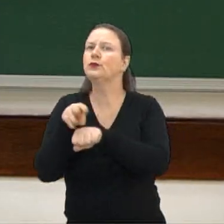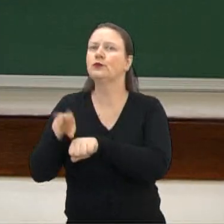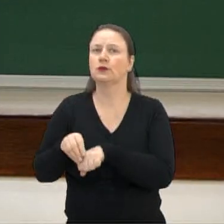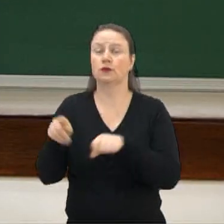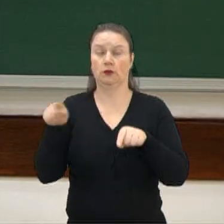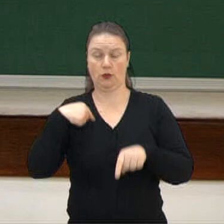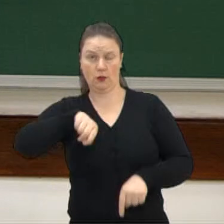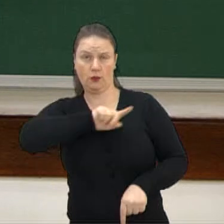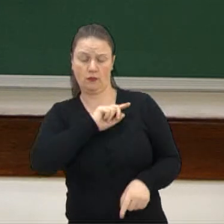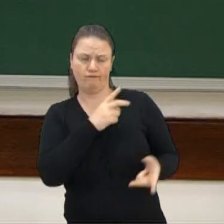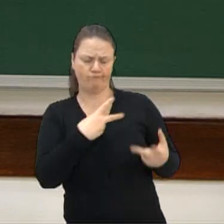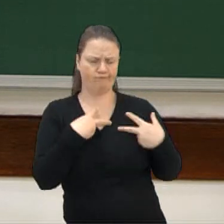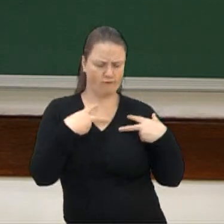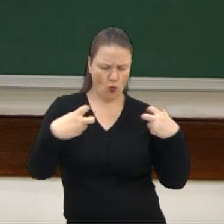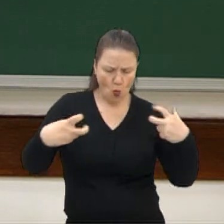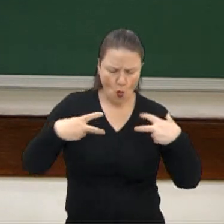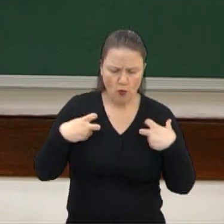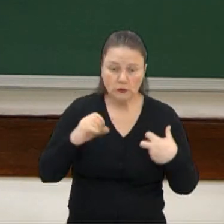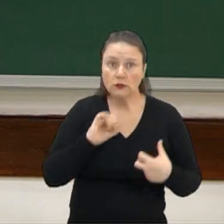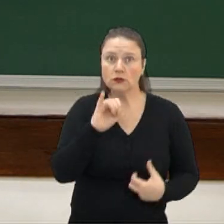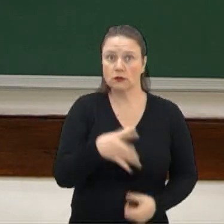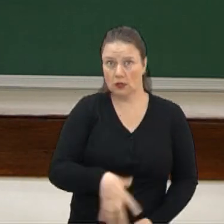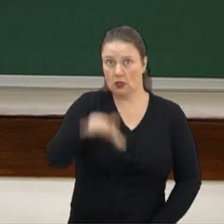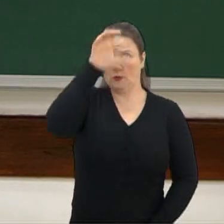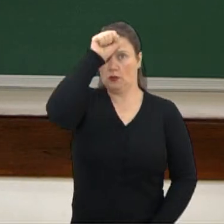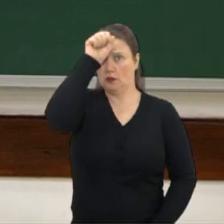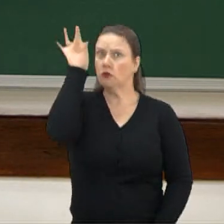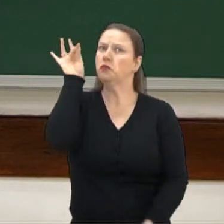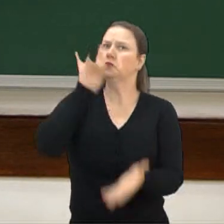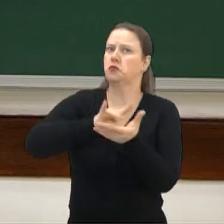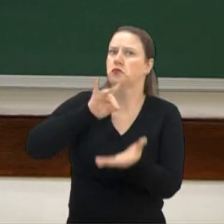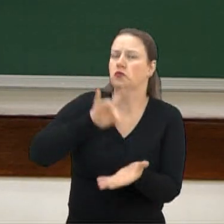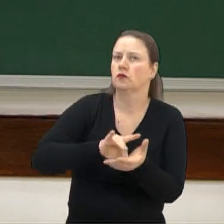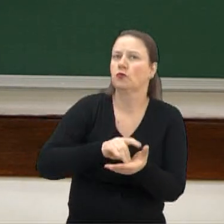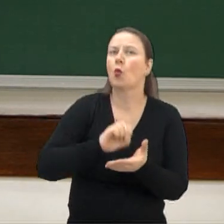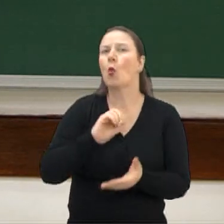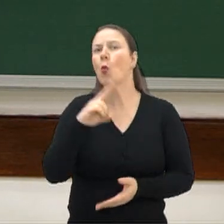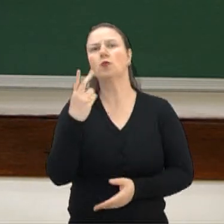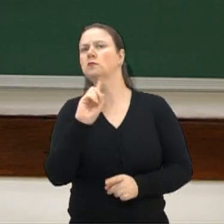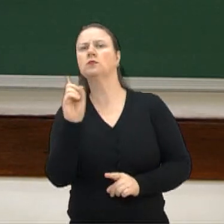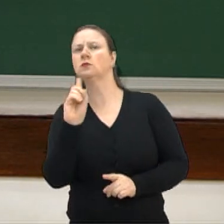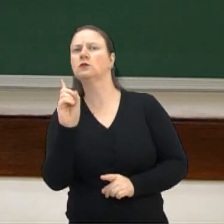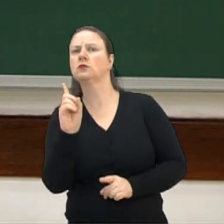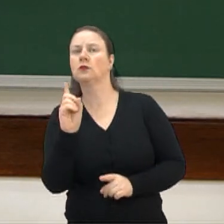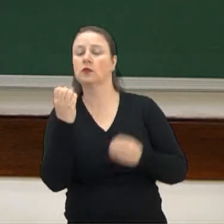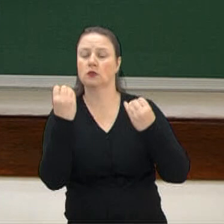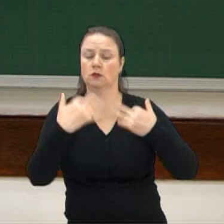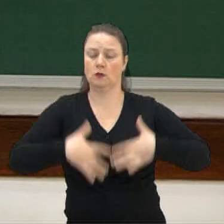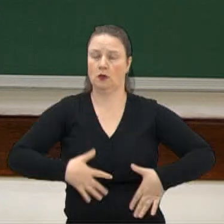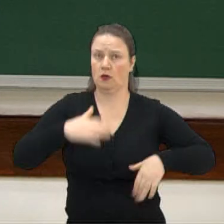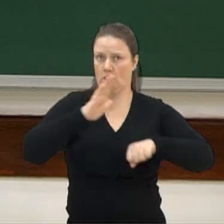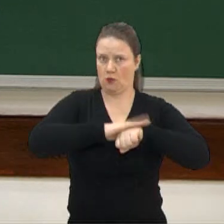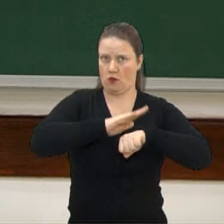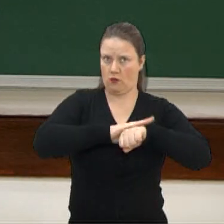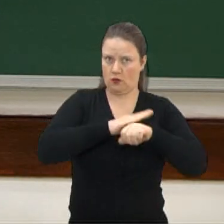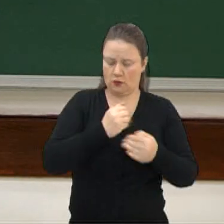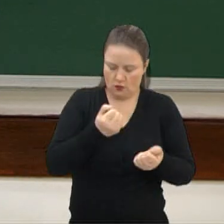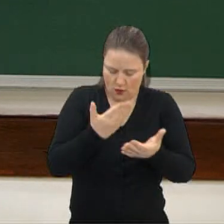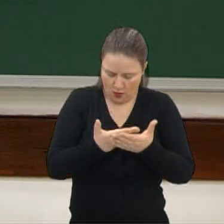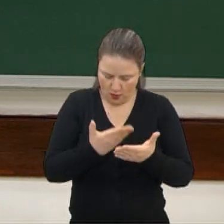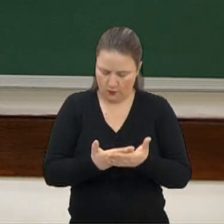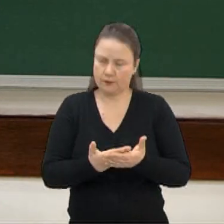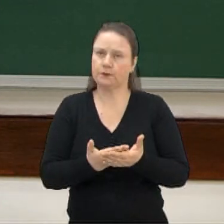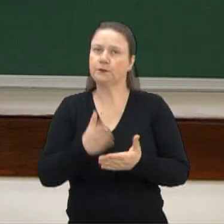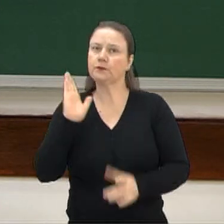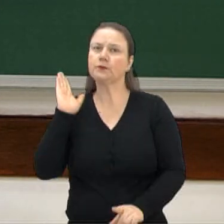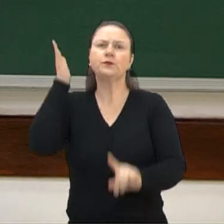nós percebermos se nós aprendemos ou não aquilo que foi explicado durante as aulas. Vamos para os nossos